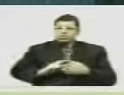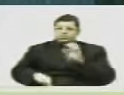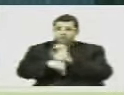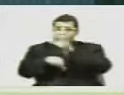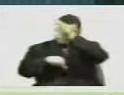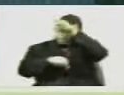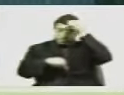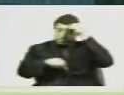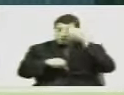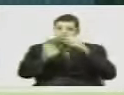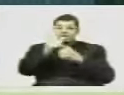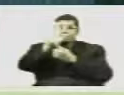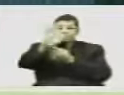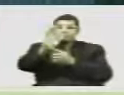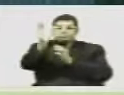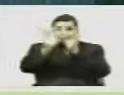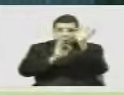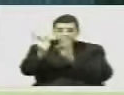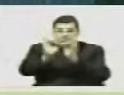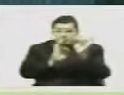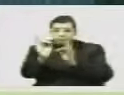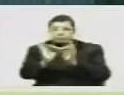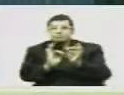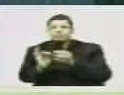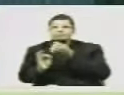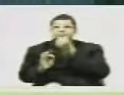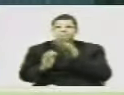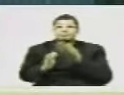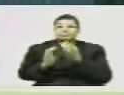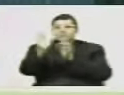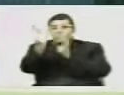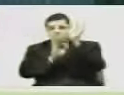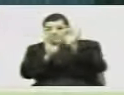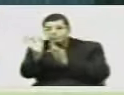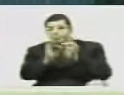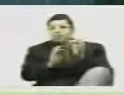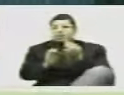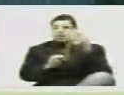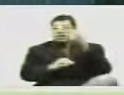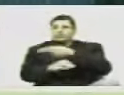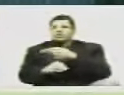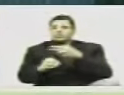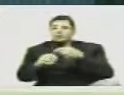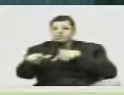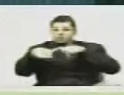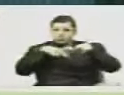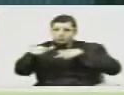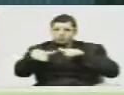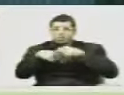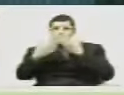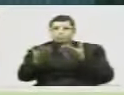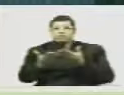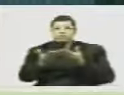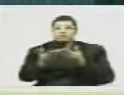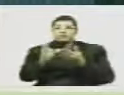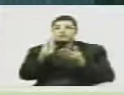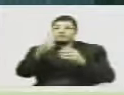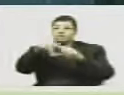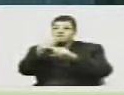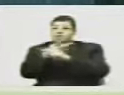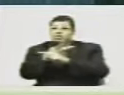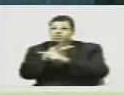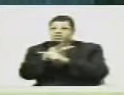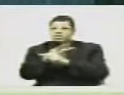estado do Amazonas apresente um plano de austeridade, um plano de corte de recursos no custeio, para só